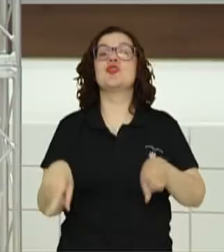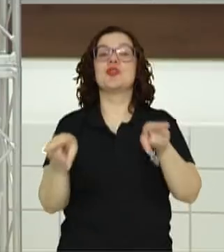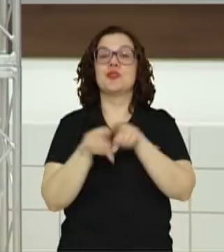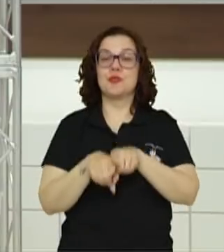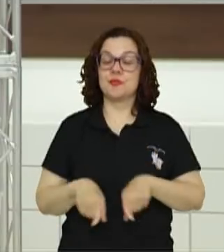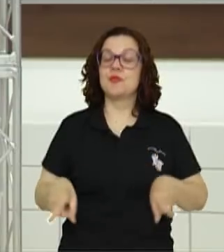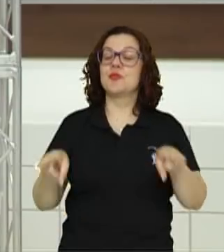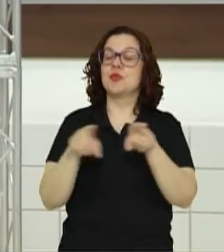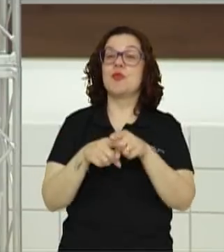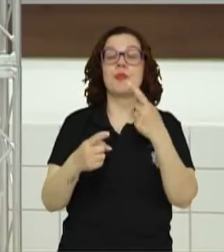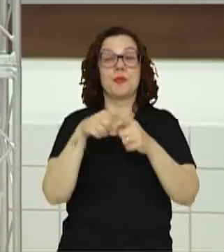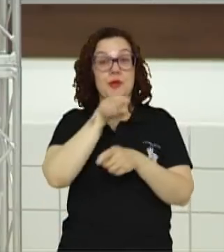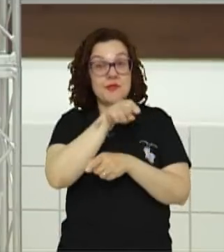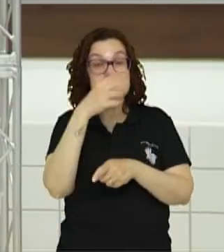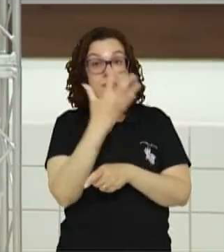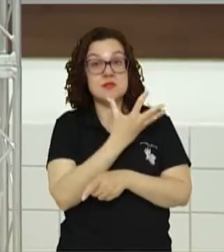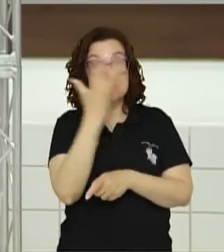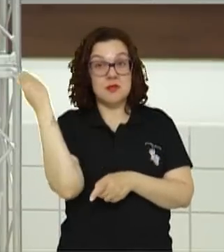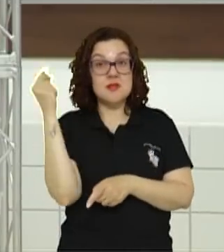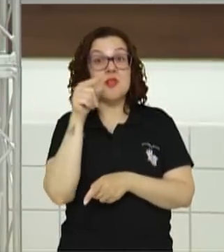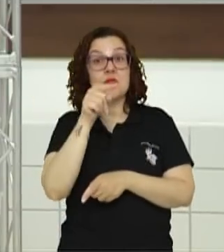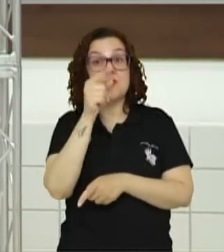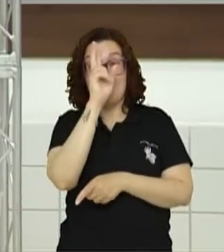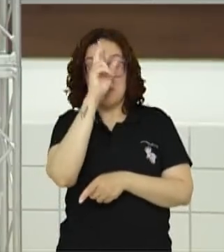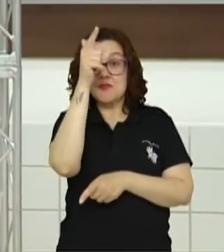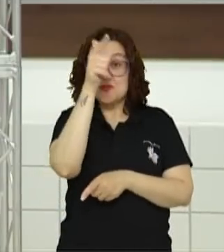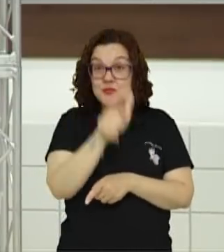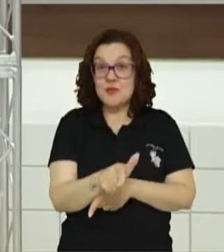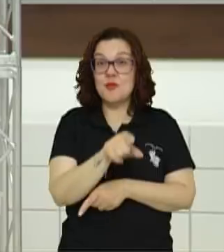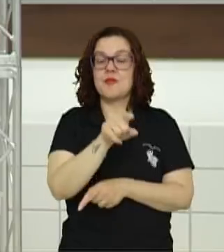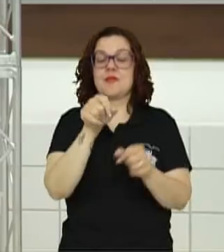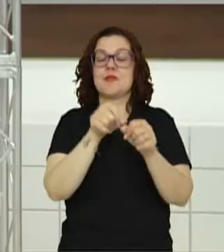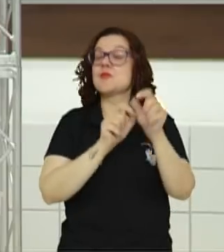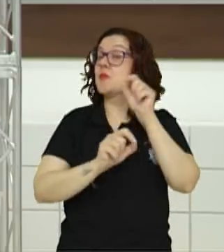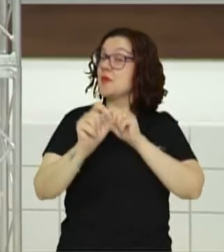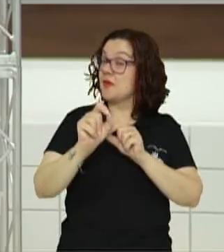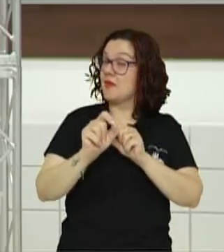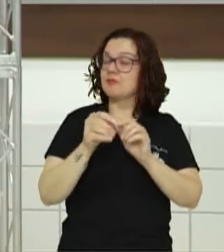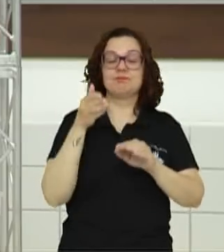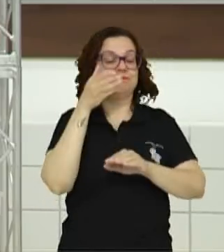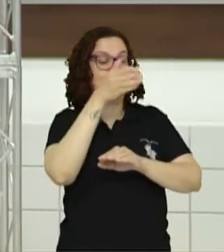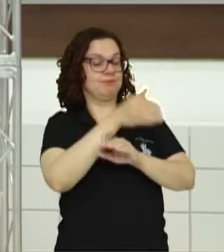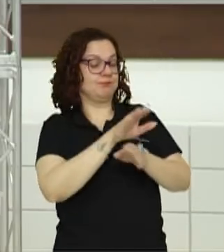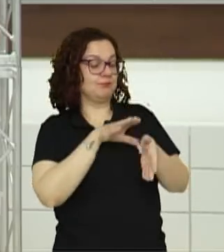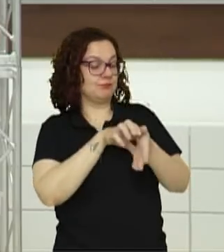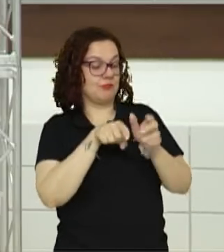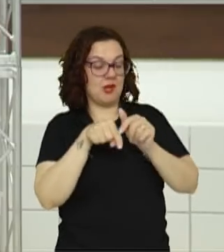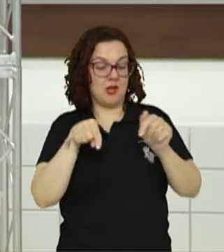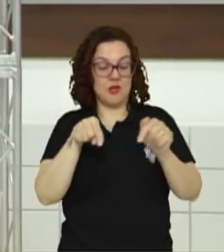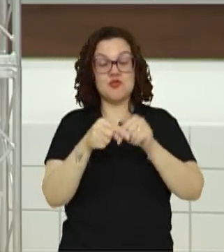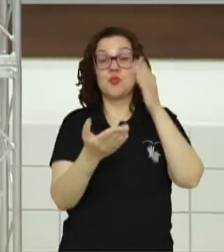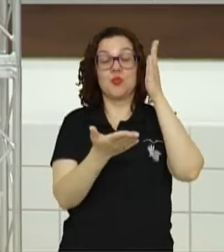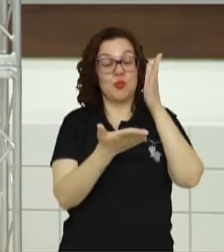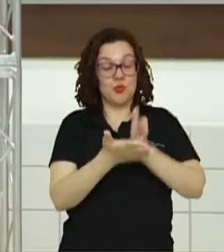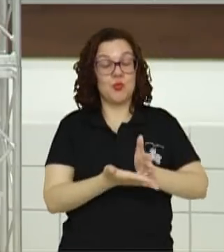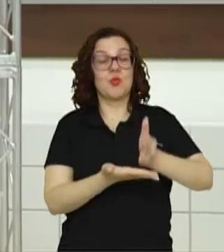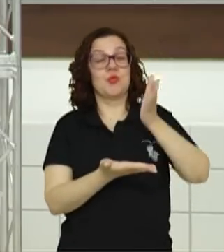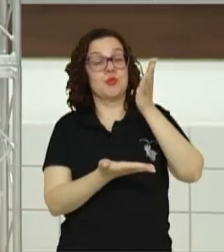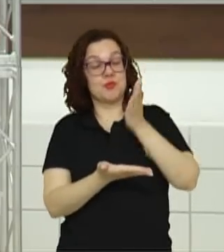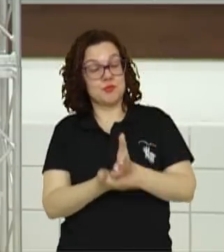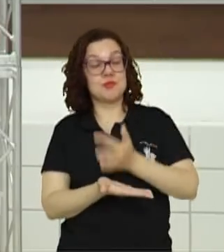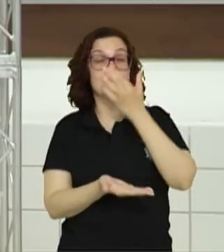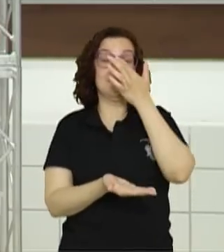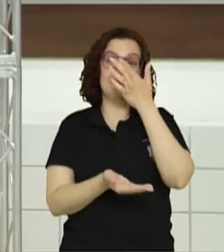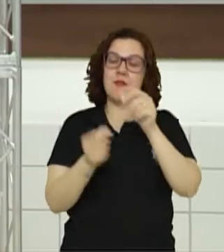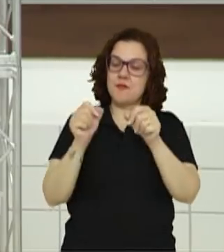cansa de falar porque vocês esquecem. Então, para não esquecer, temos que fazer o quê? Acessar o Classroom todos os dias,